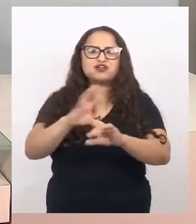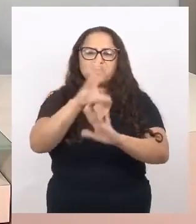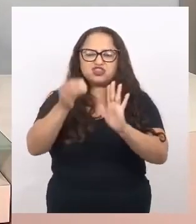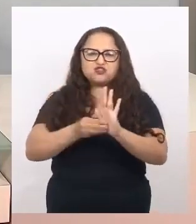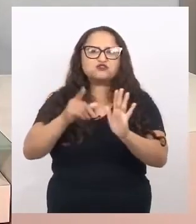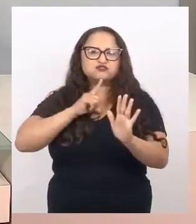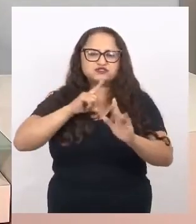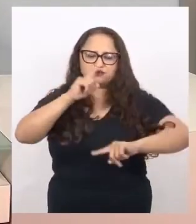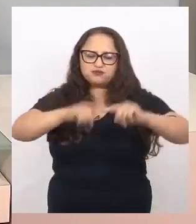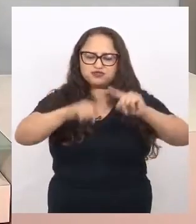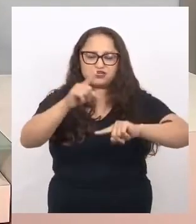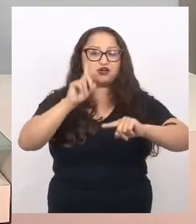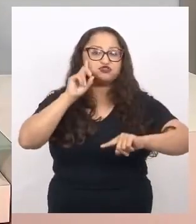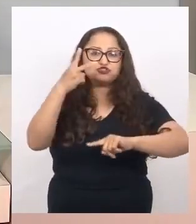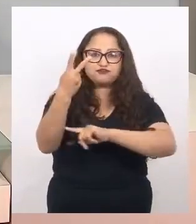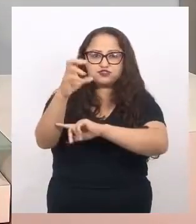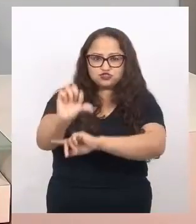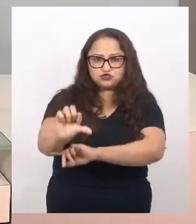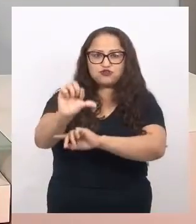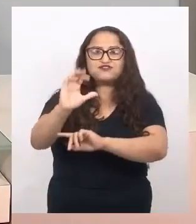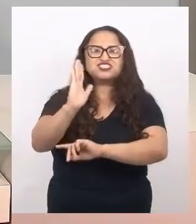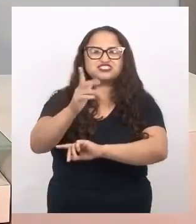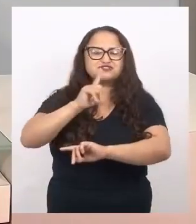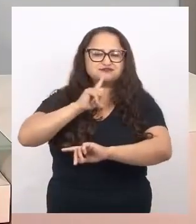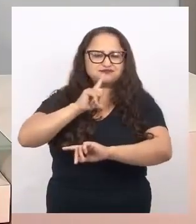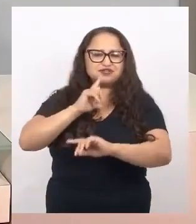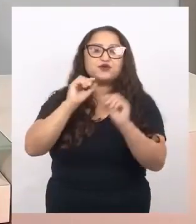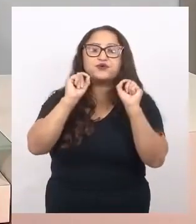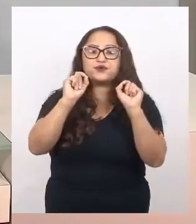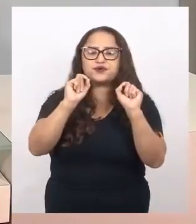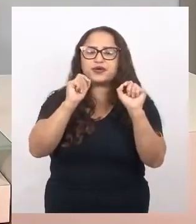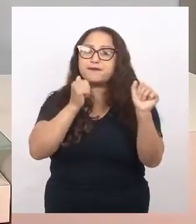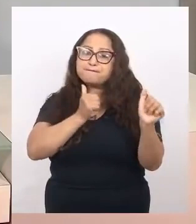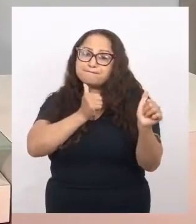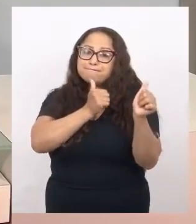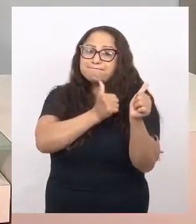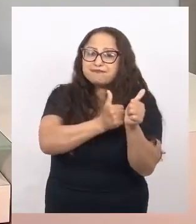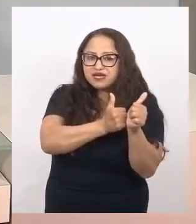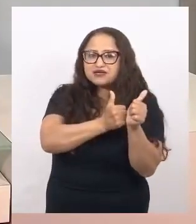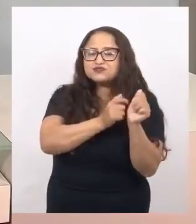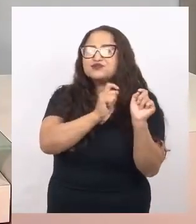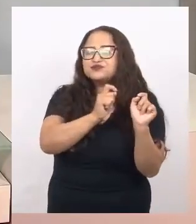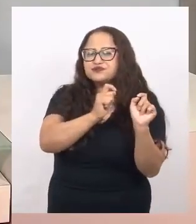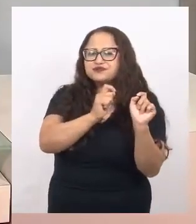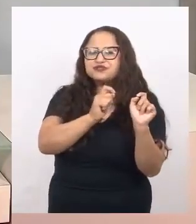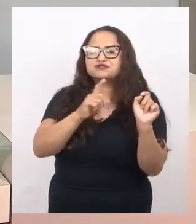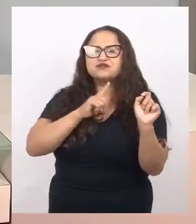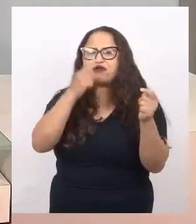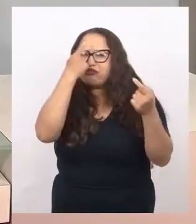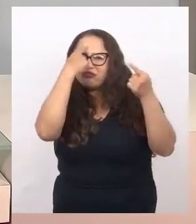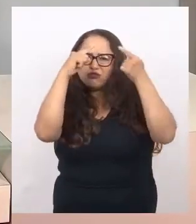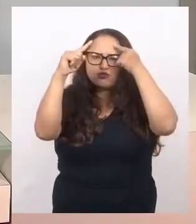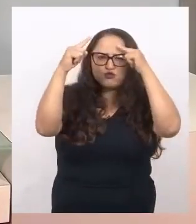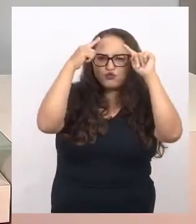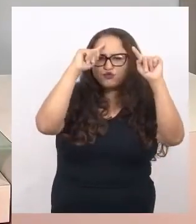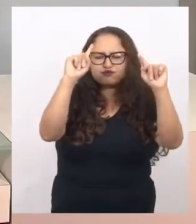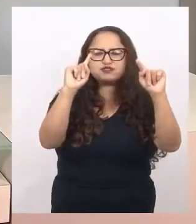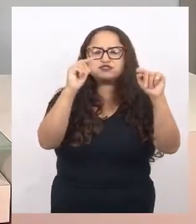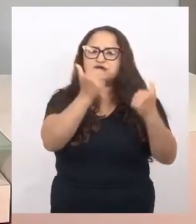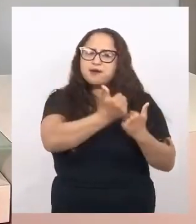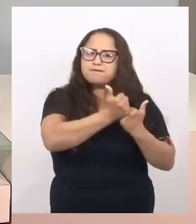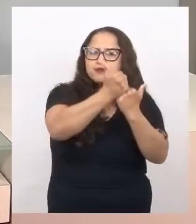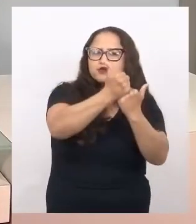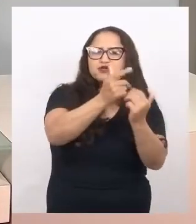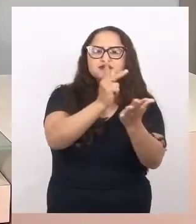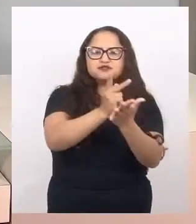material. E dia 29 a gente vai estar bem próximo no que for preciso nesse plantão de dúvidas para apoiá-los